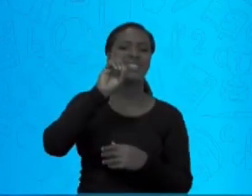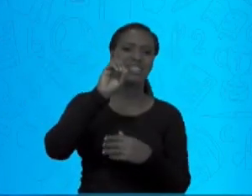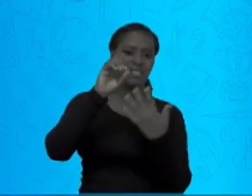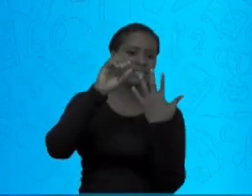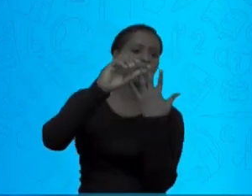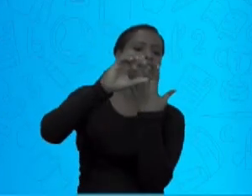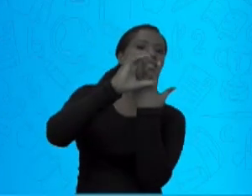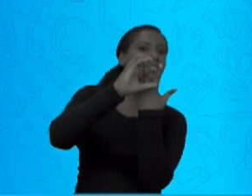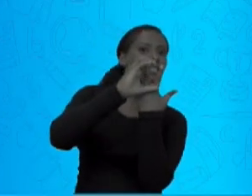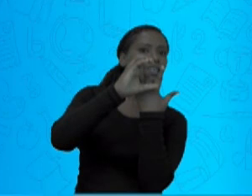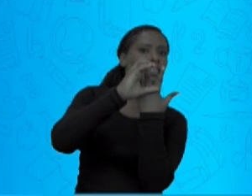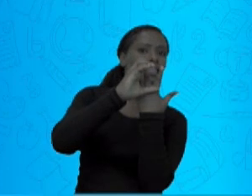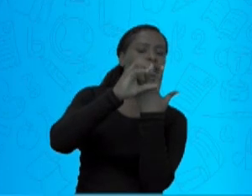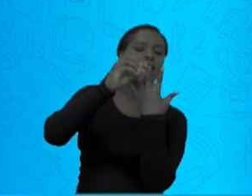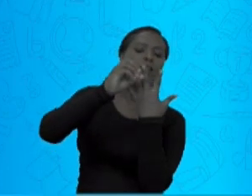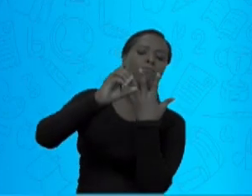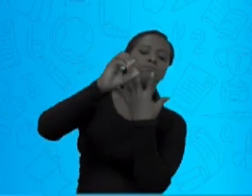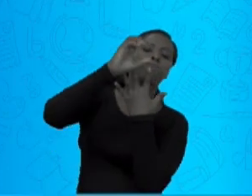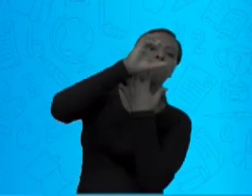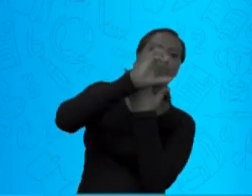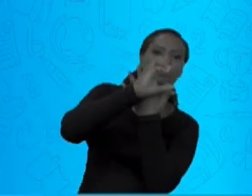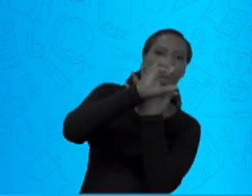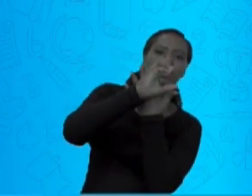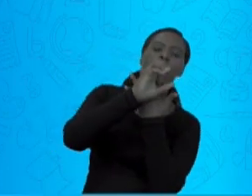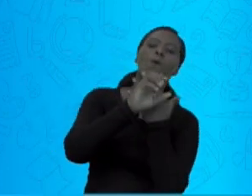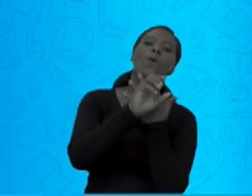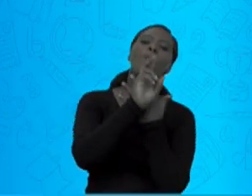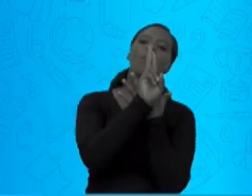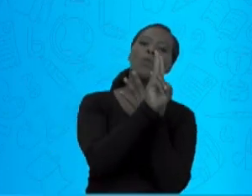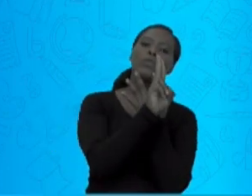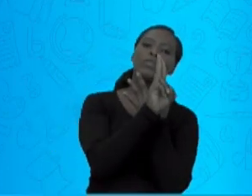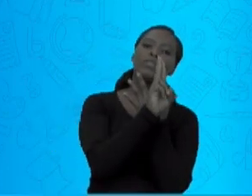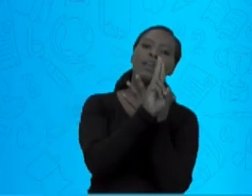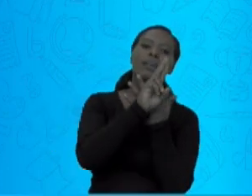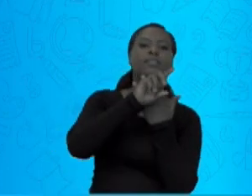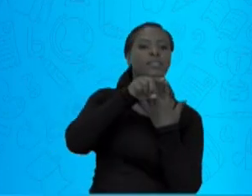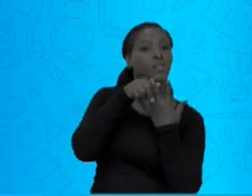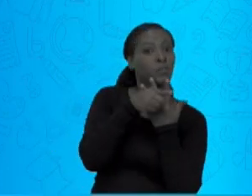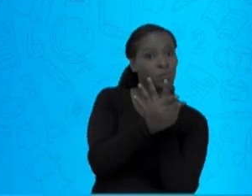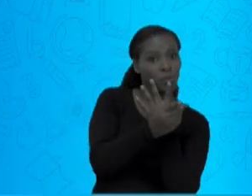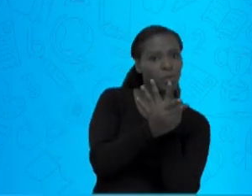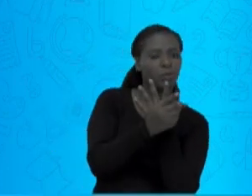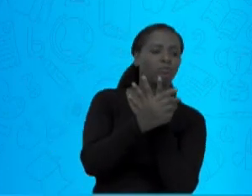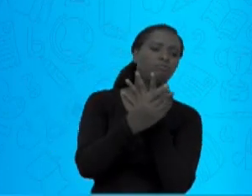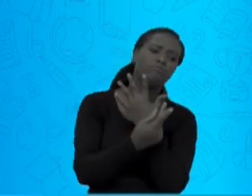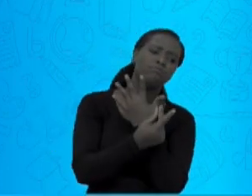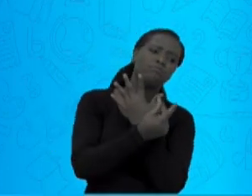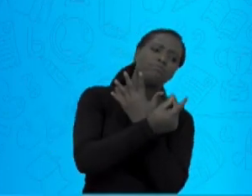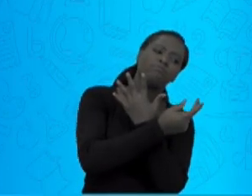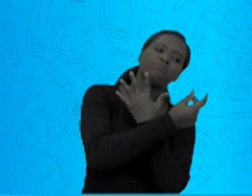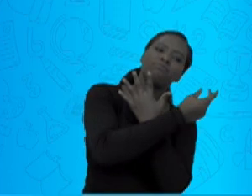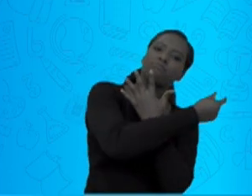centenas recebe o nome de uma unidade de milhar e assim por diante.